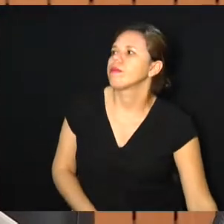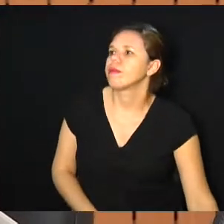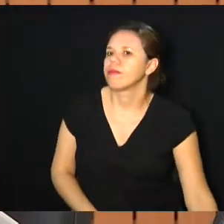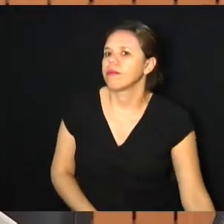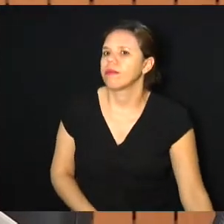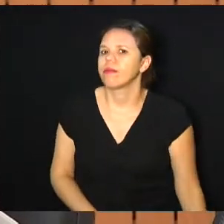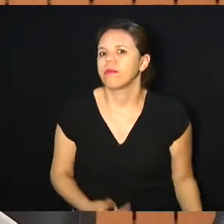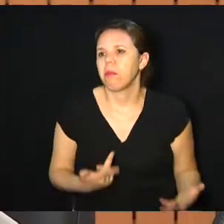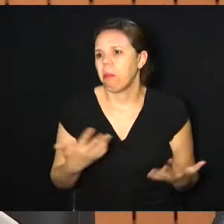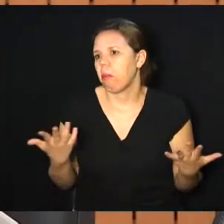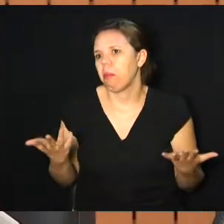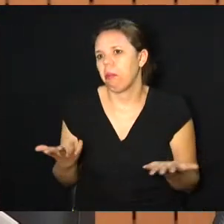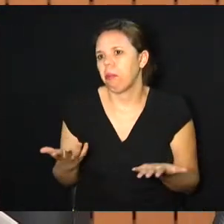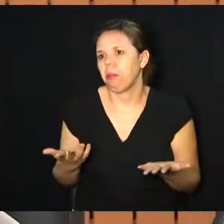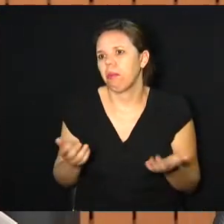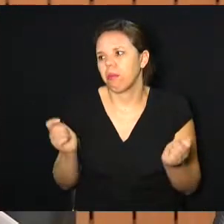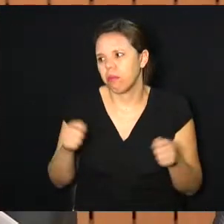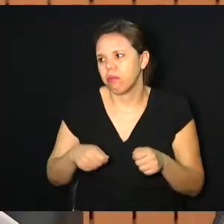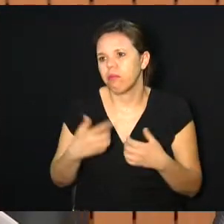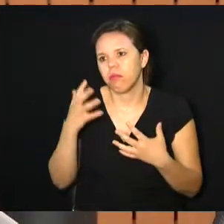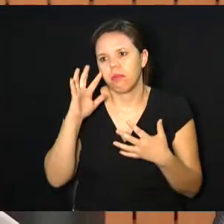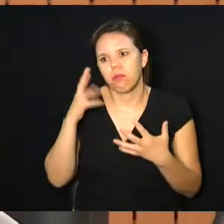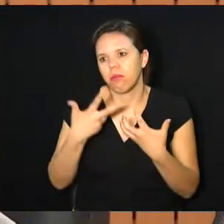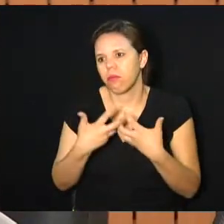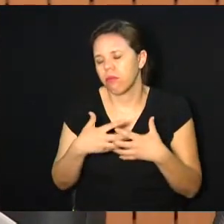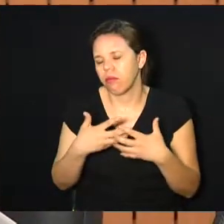algo singelo. A gente vê até que